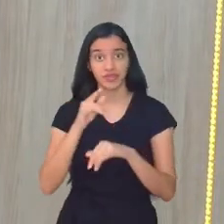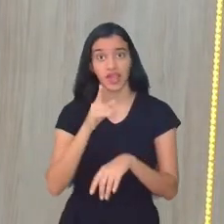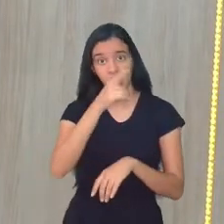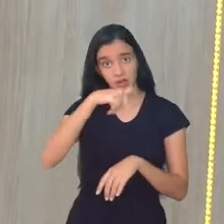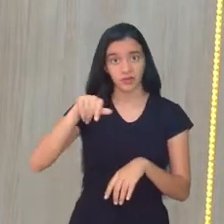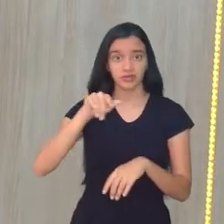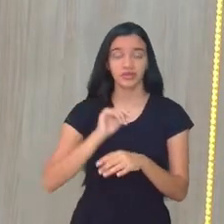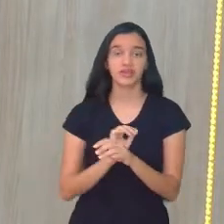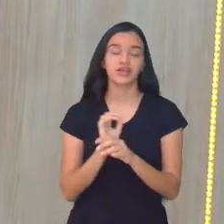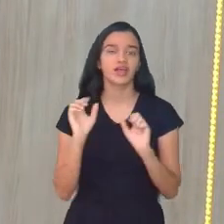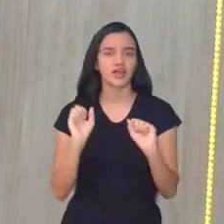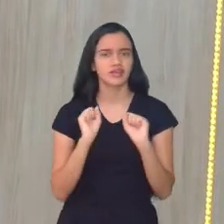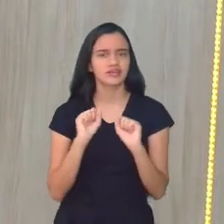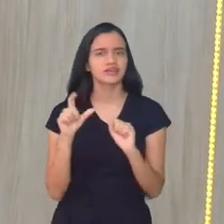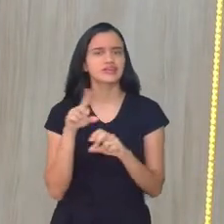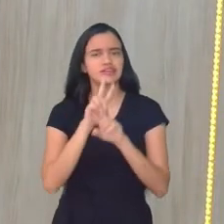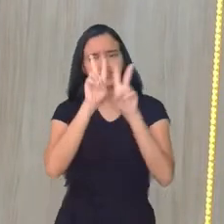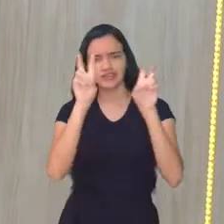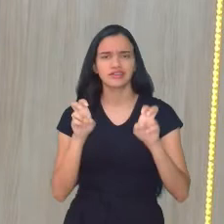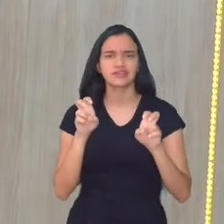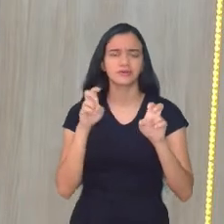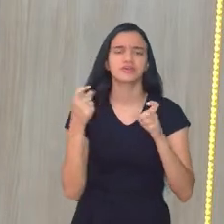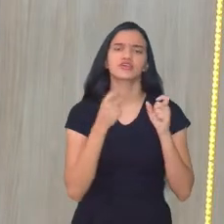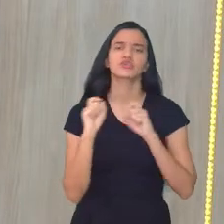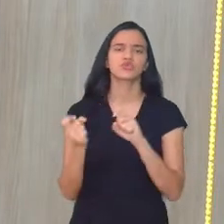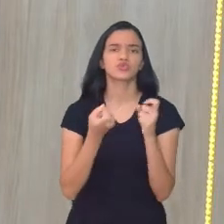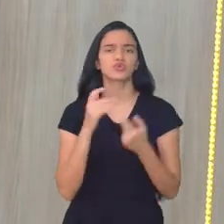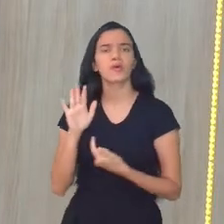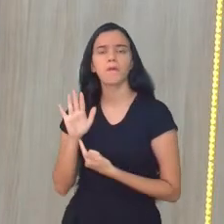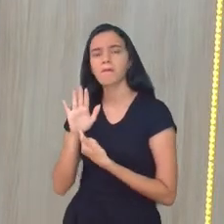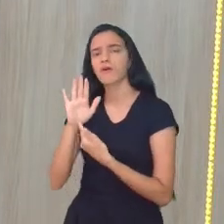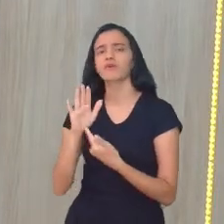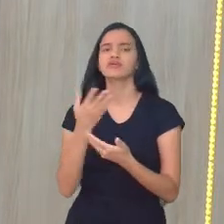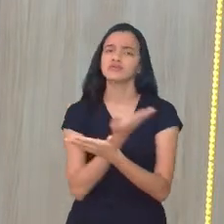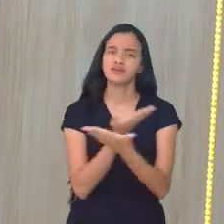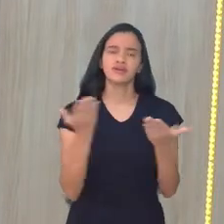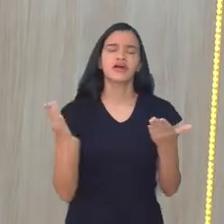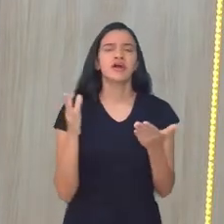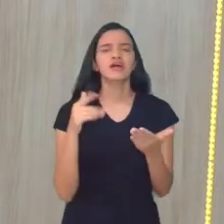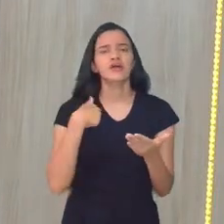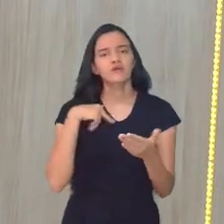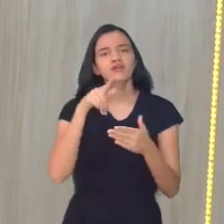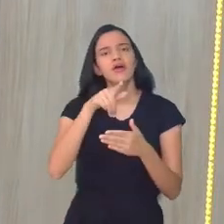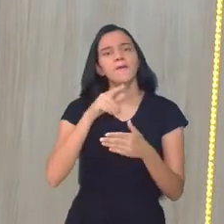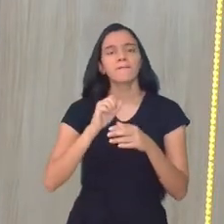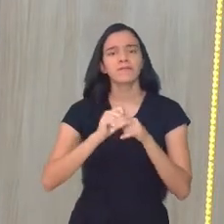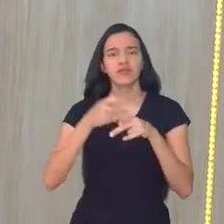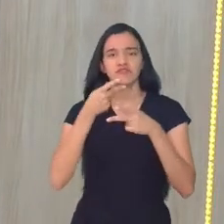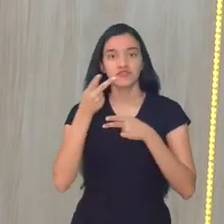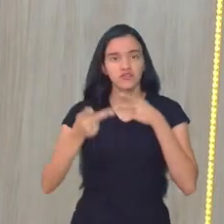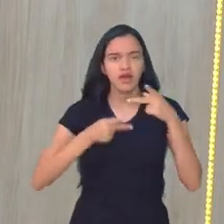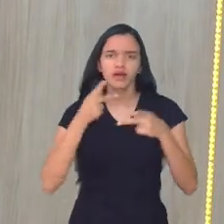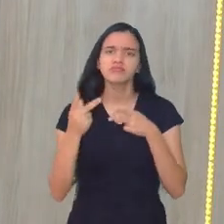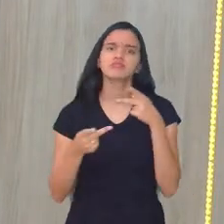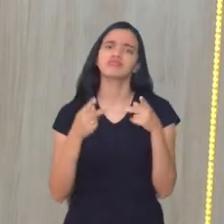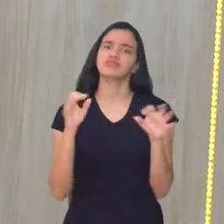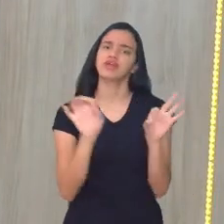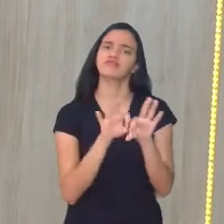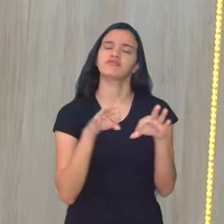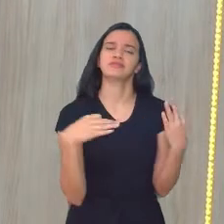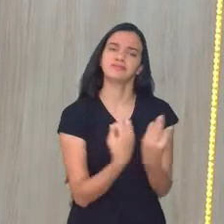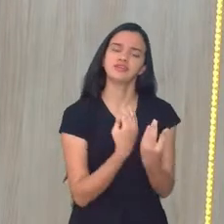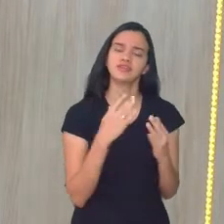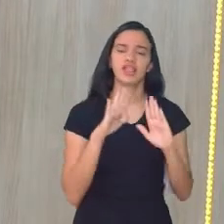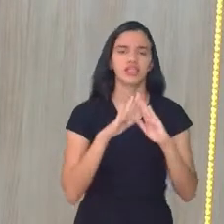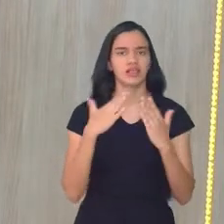vocês, que vocês, esses temas que são discutidos aqui, apresentados aqui, que vocês também propaguem, que vocês falem aí na família, lá